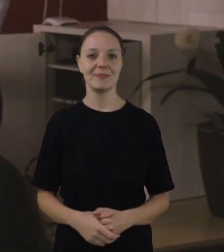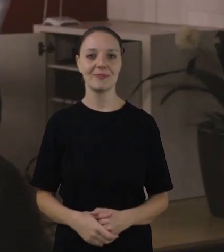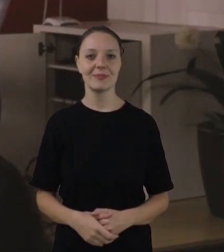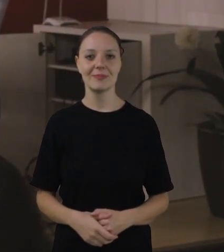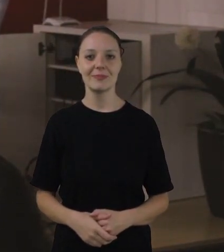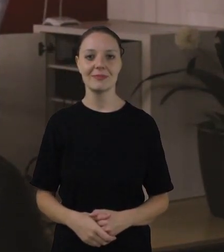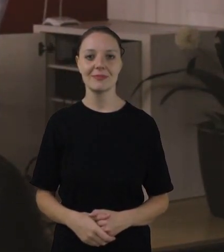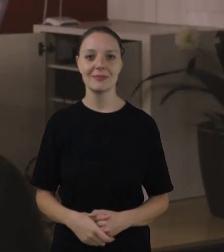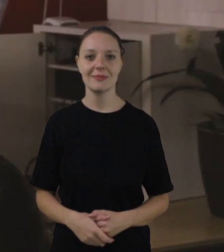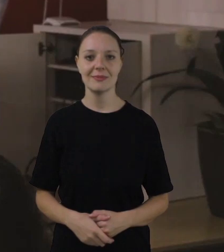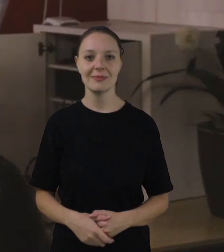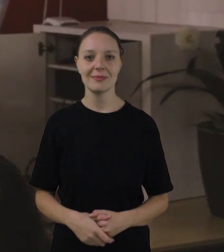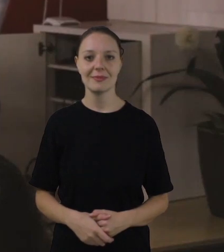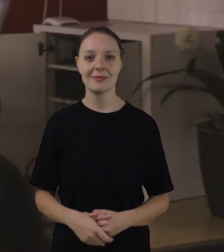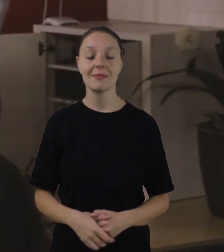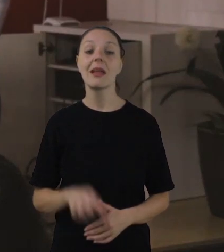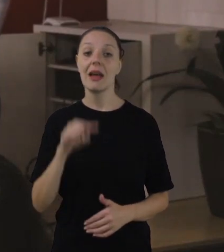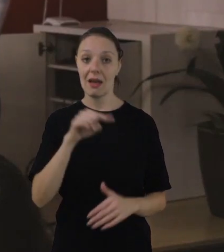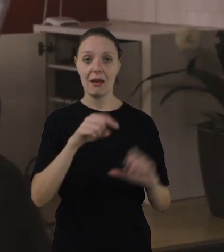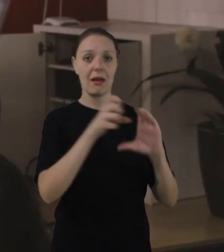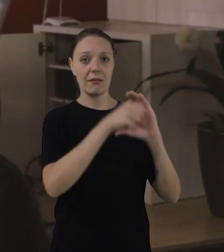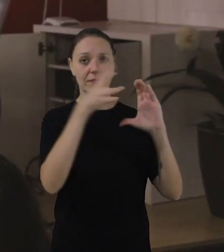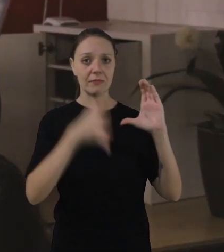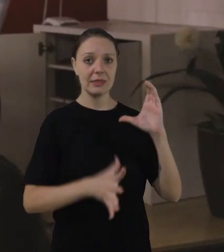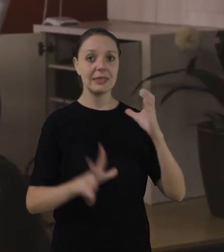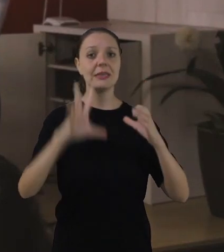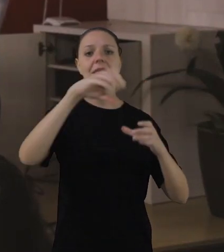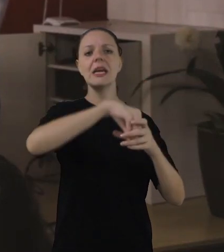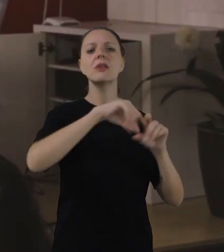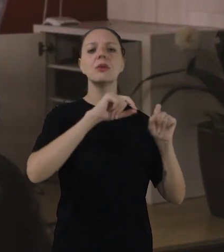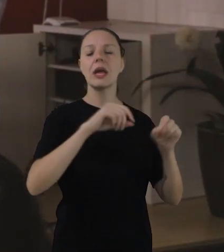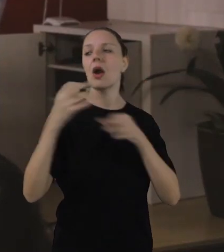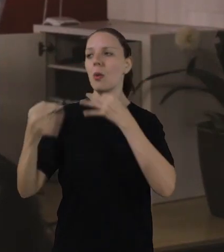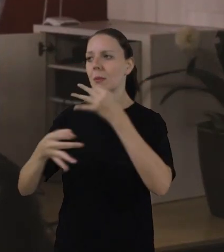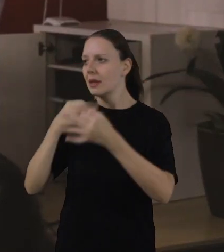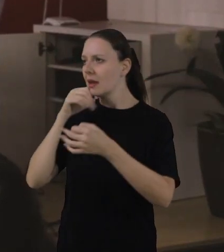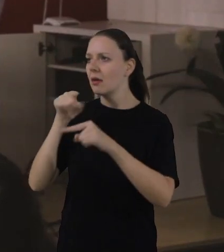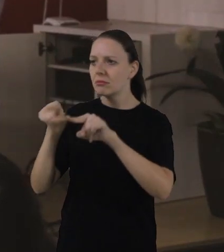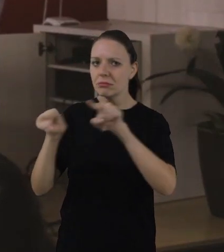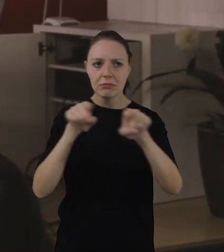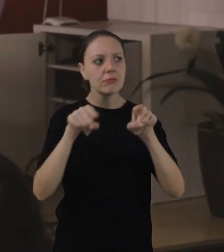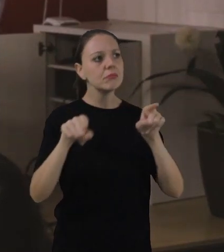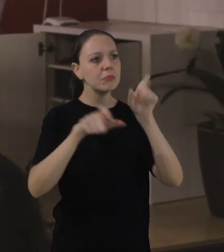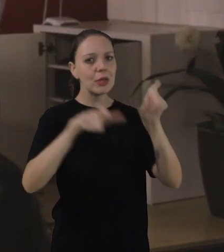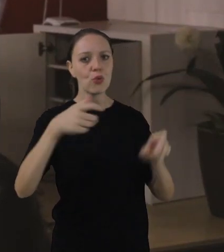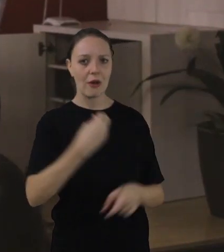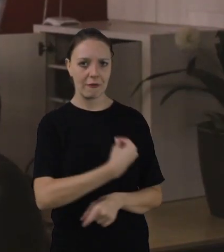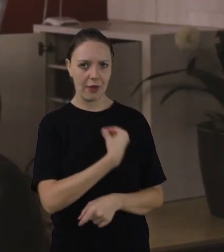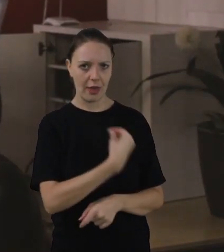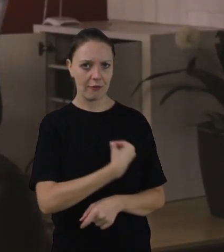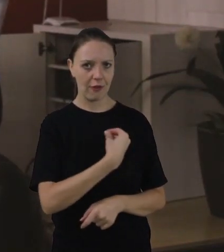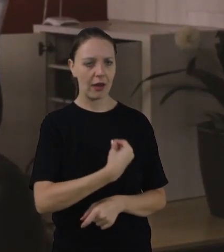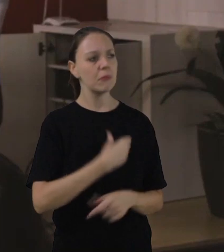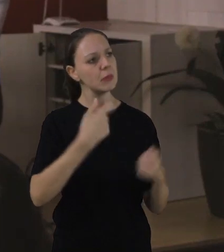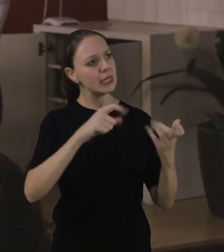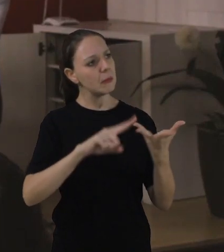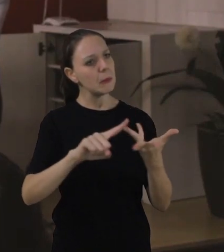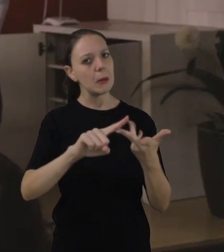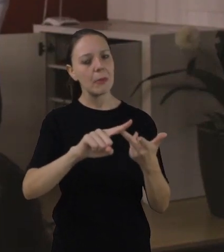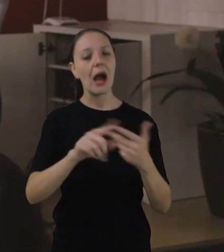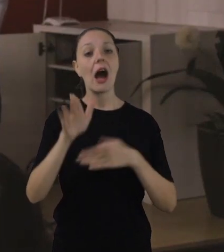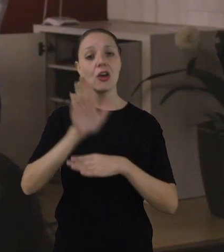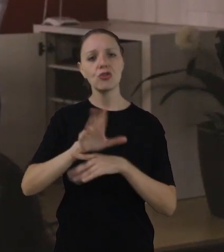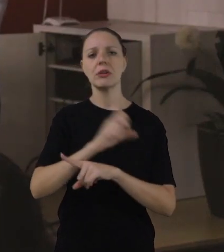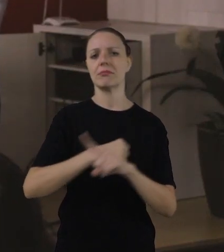Essa abordagem sugere que, assim como as opiniões e necessidades das pessoas vivas são importantes para a construção de uma sociedade